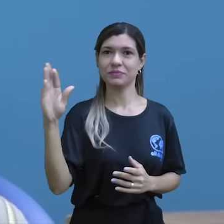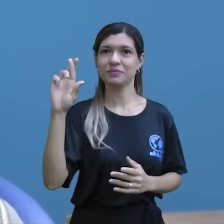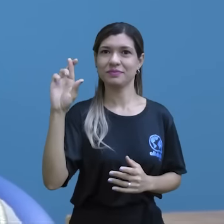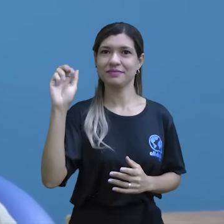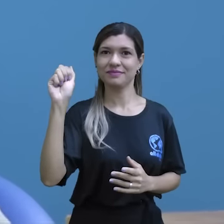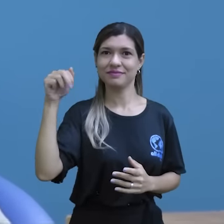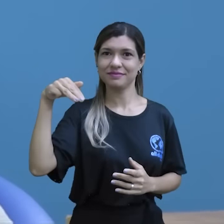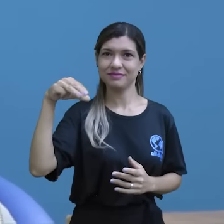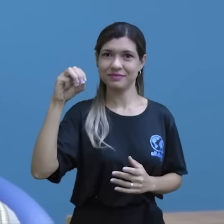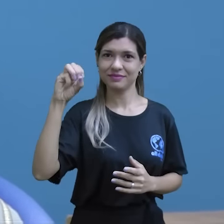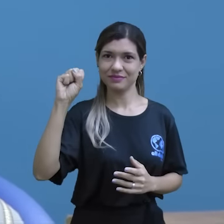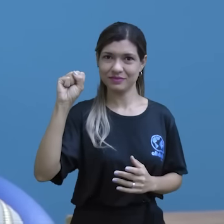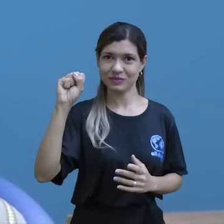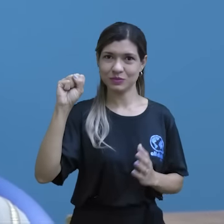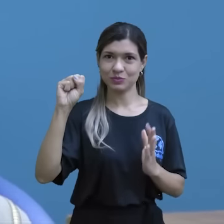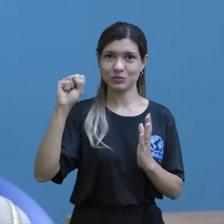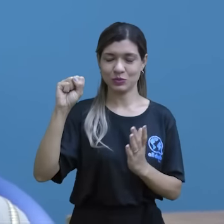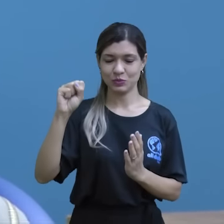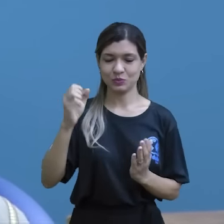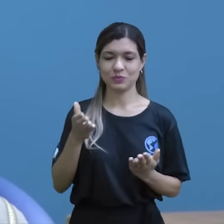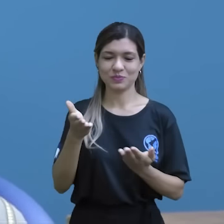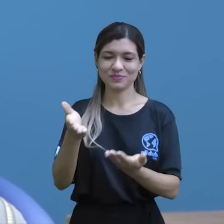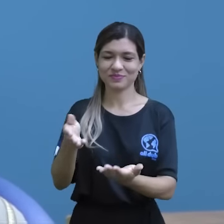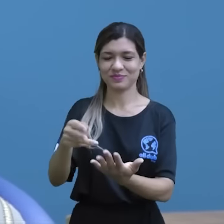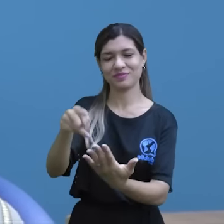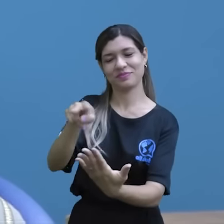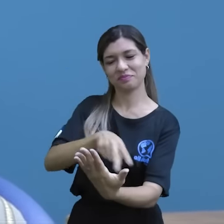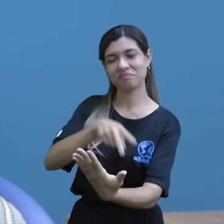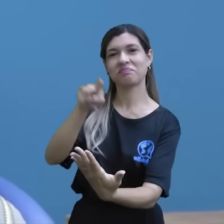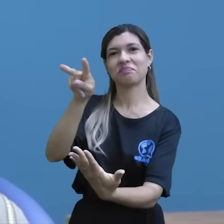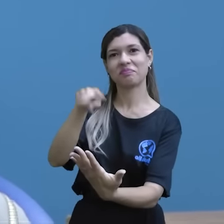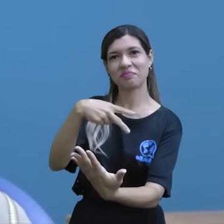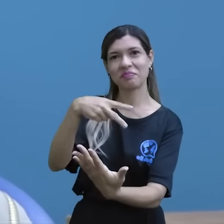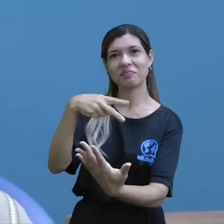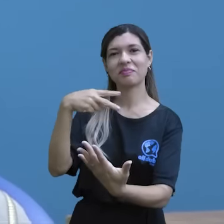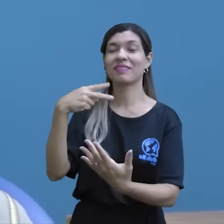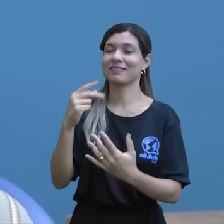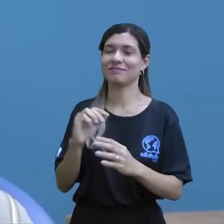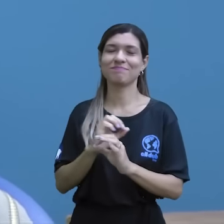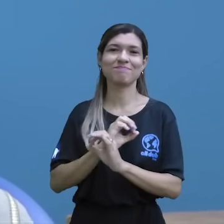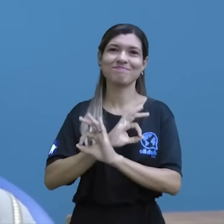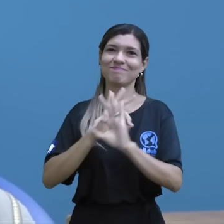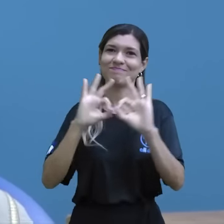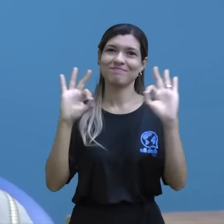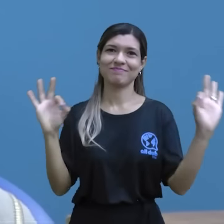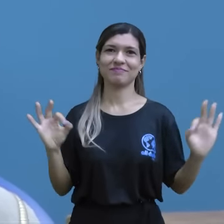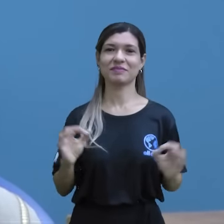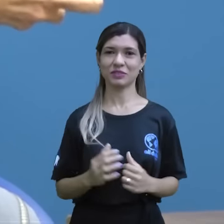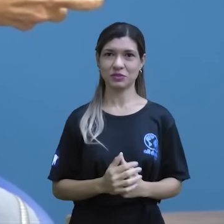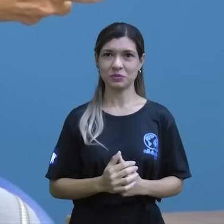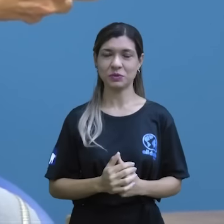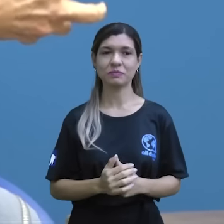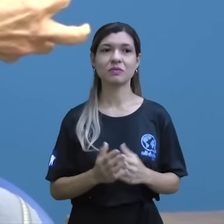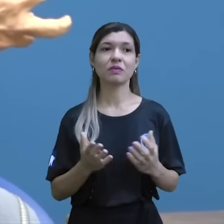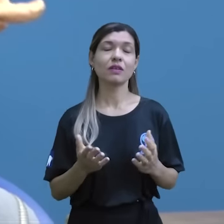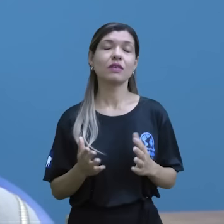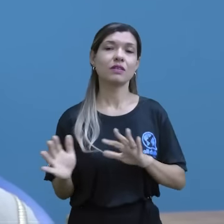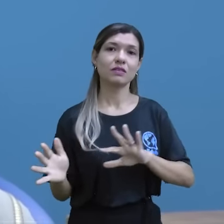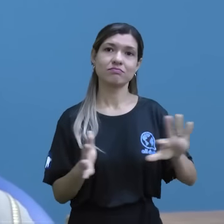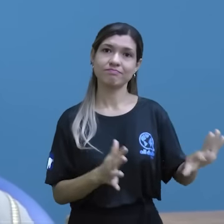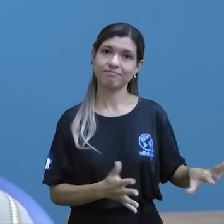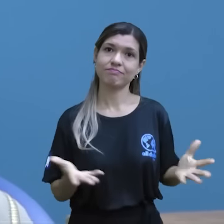social, depois político civil, mas o Brasil chegou tarde na linguagem dos direitos civis, que no limite são os direitos da igualdade